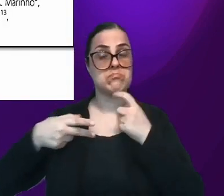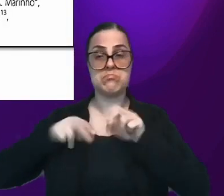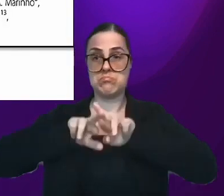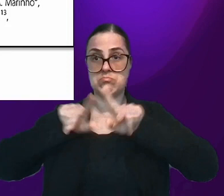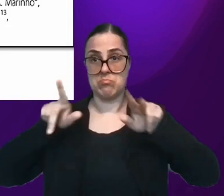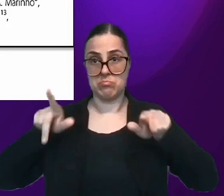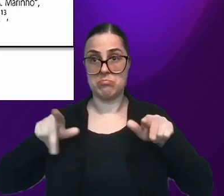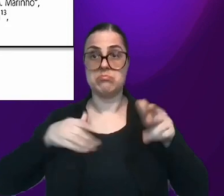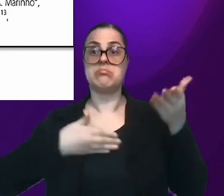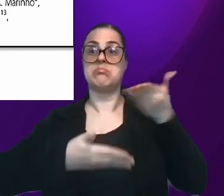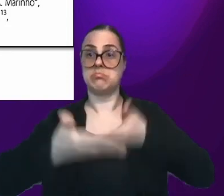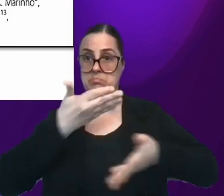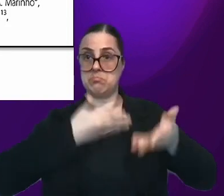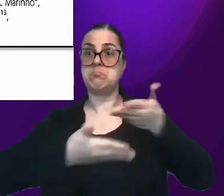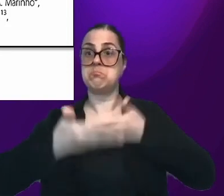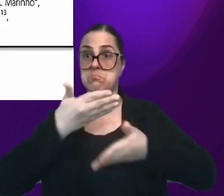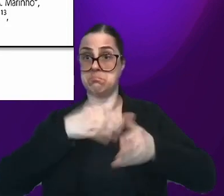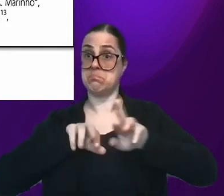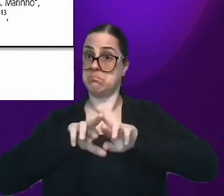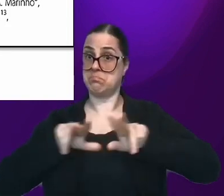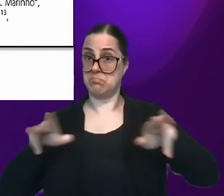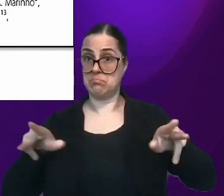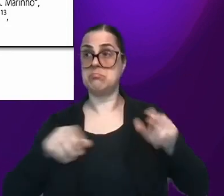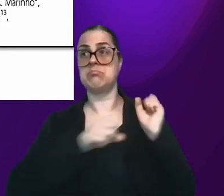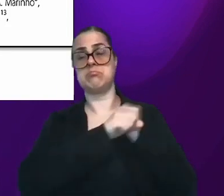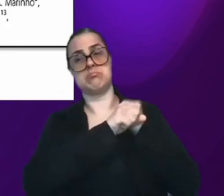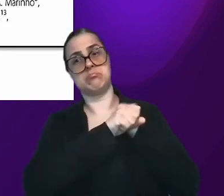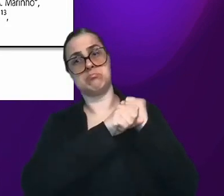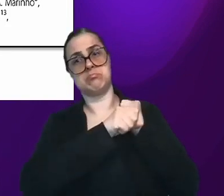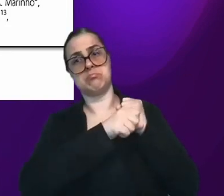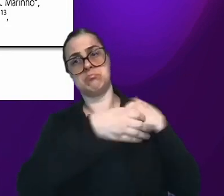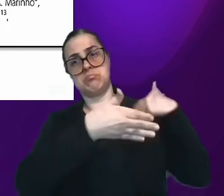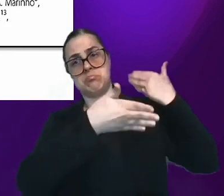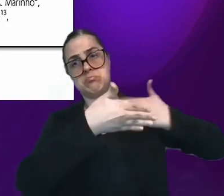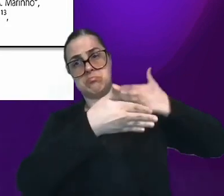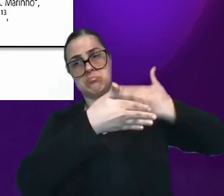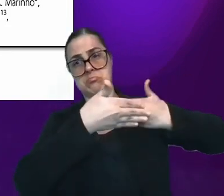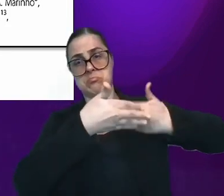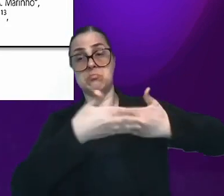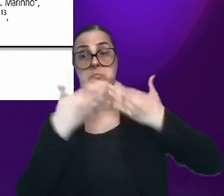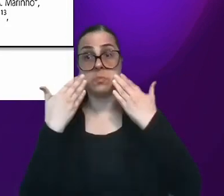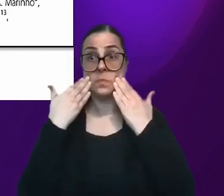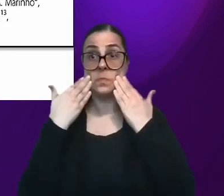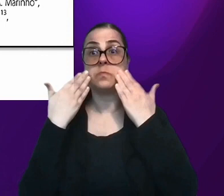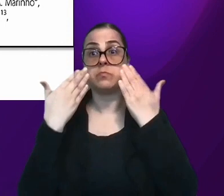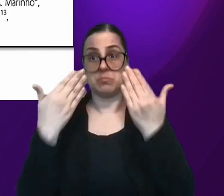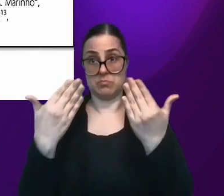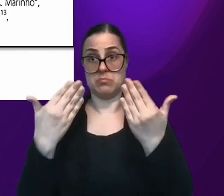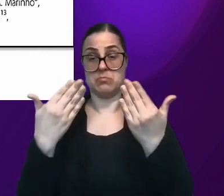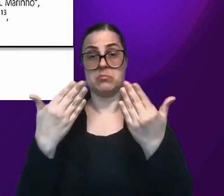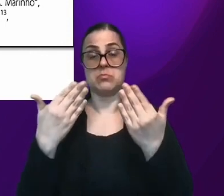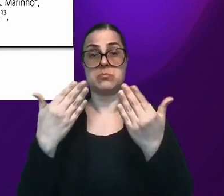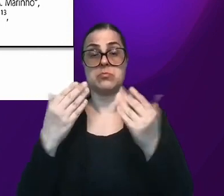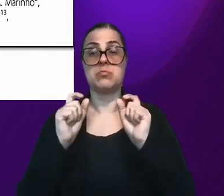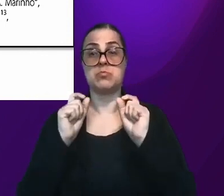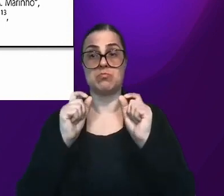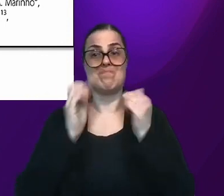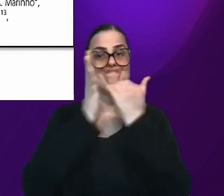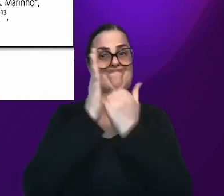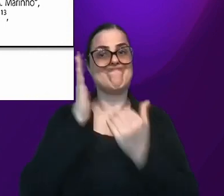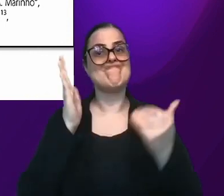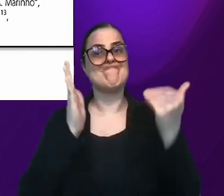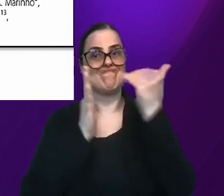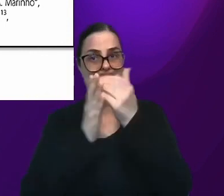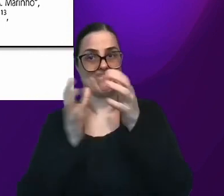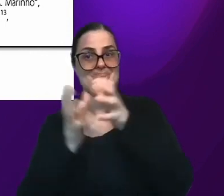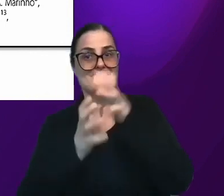anos, dos últimos anos, têm mostrado uma correlação aí da sobrecarga volêmica com mortalidade, né?